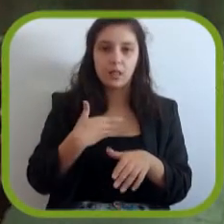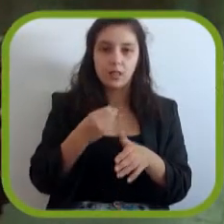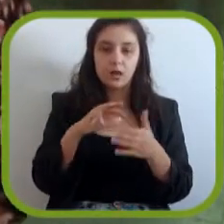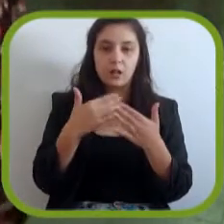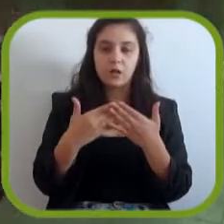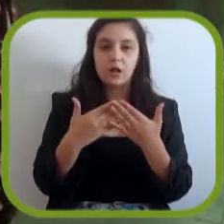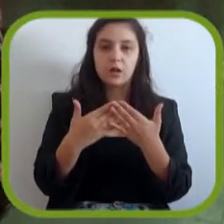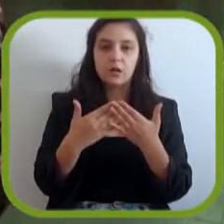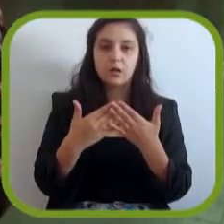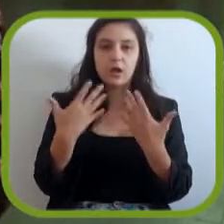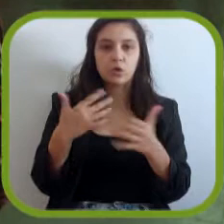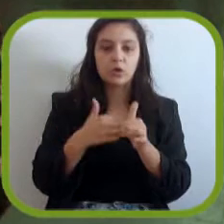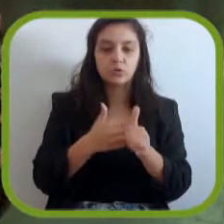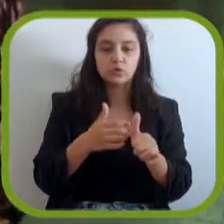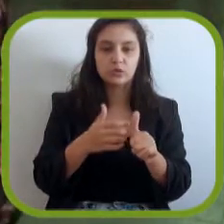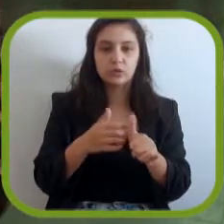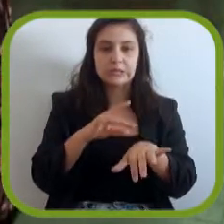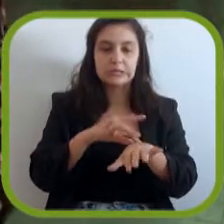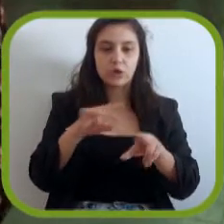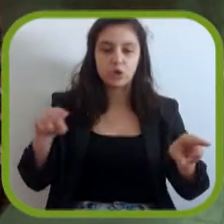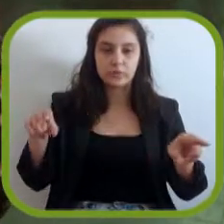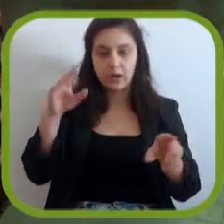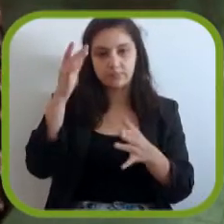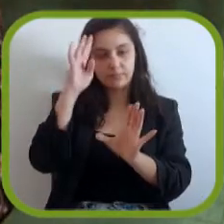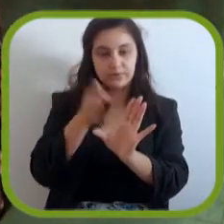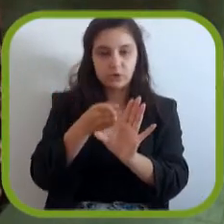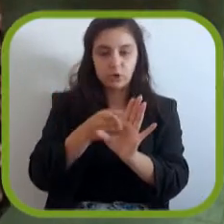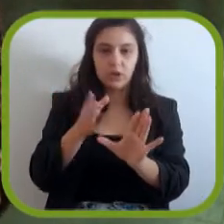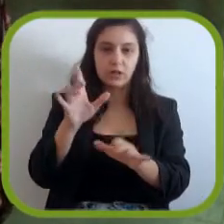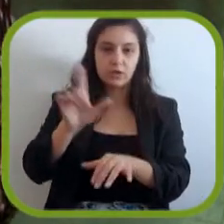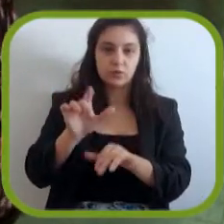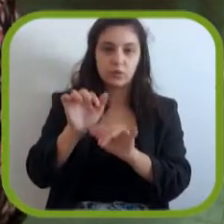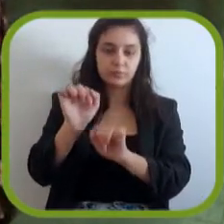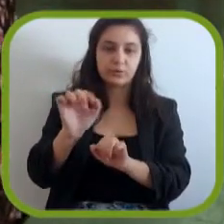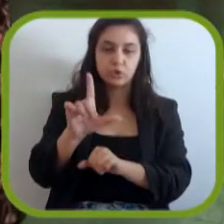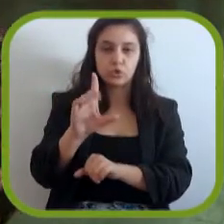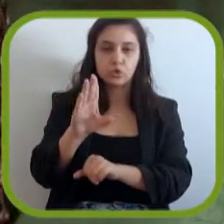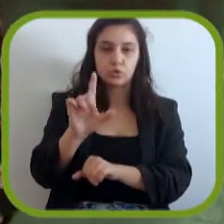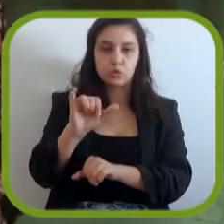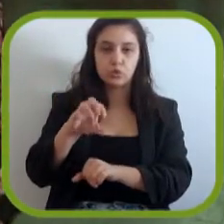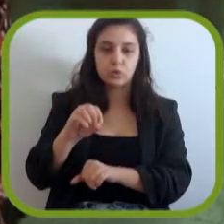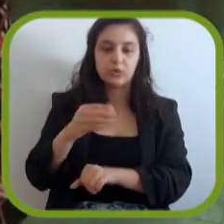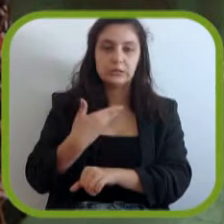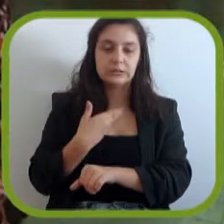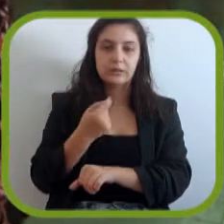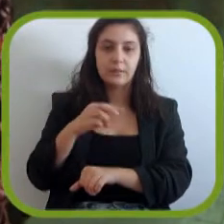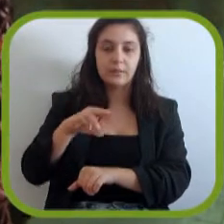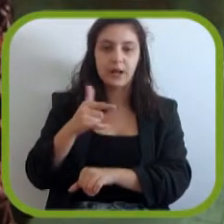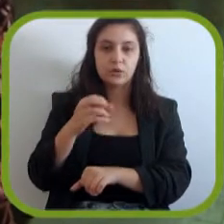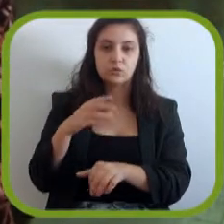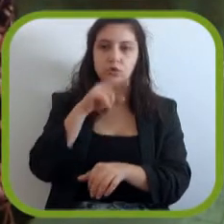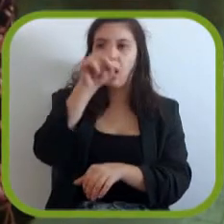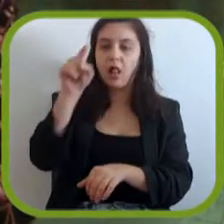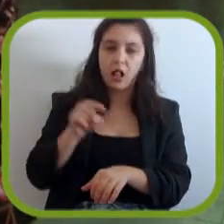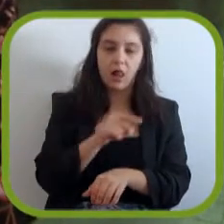realizado e produzido por doentes do Hospital Júlio de Matos, Centro Hospitalar Psiquiátrico de Lisboa. Emitido em várias estações de